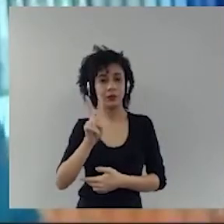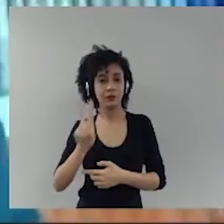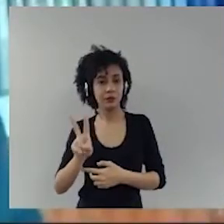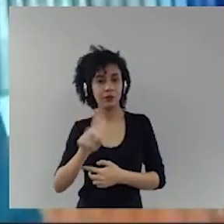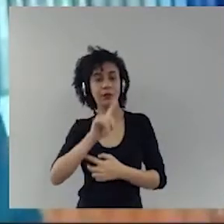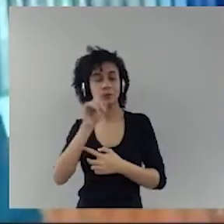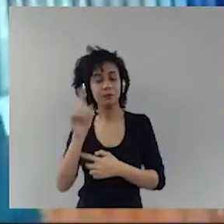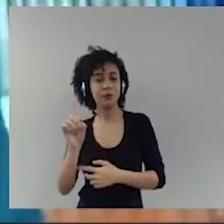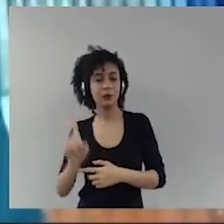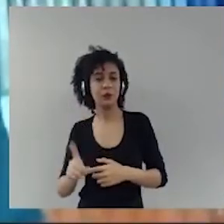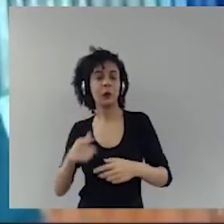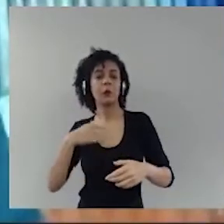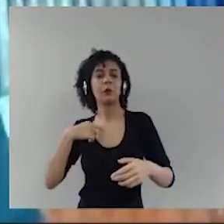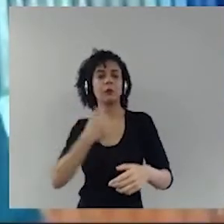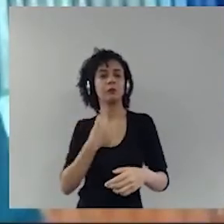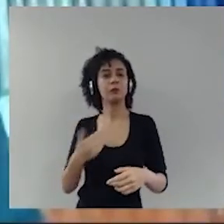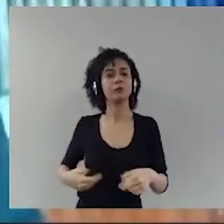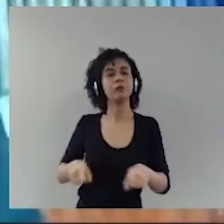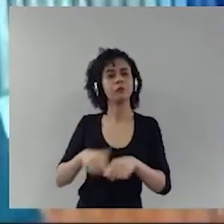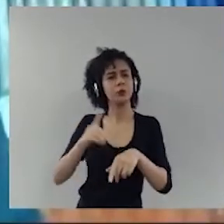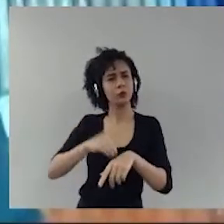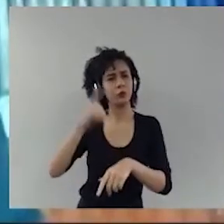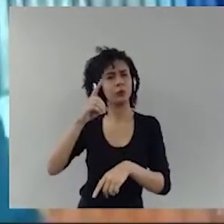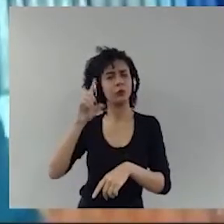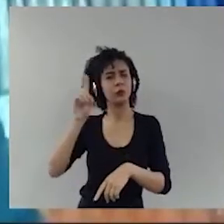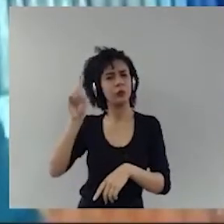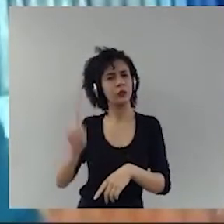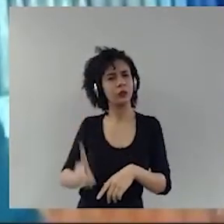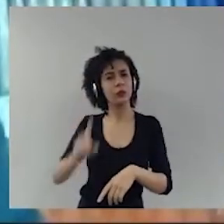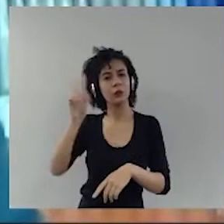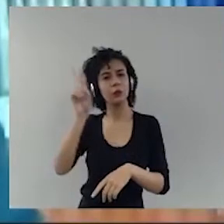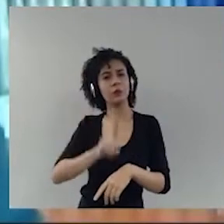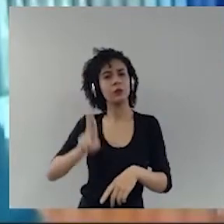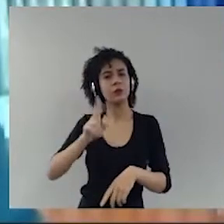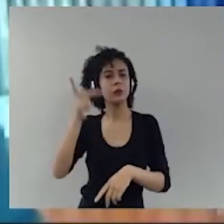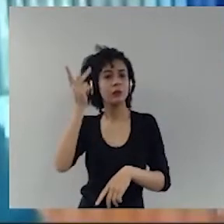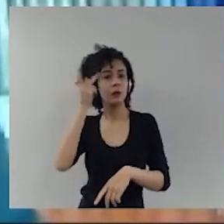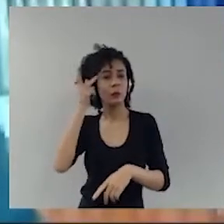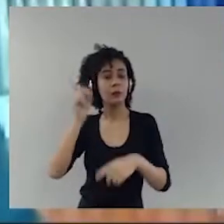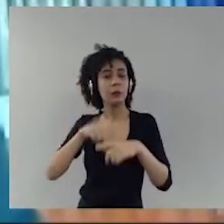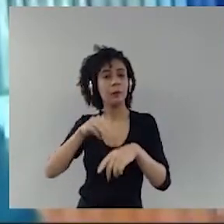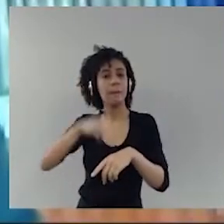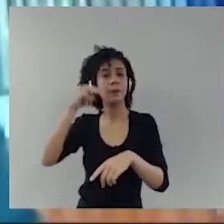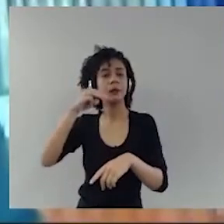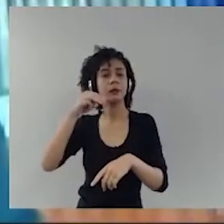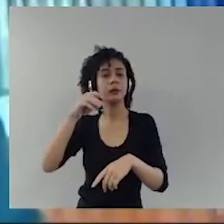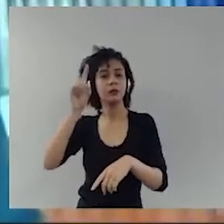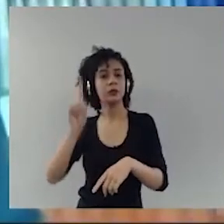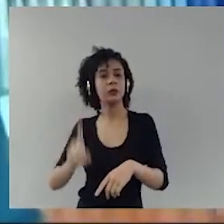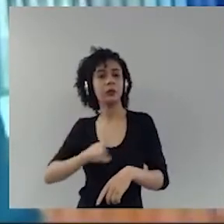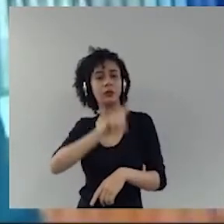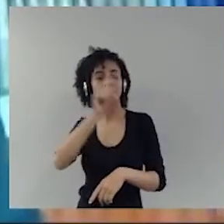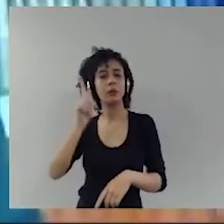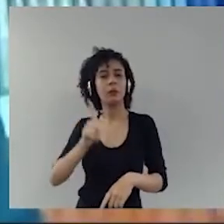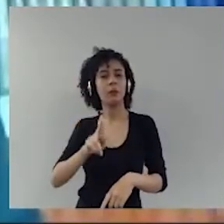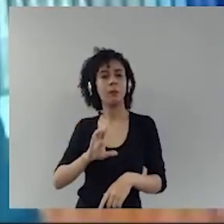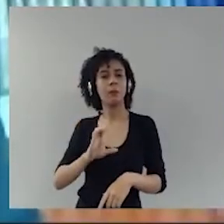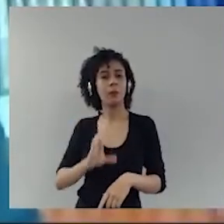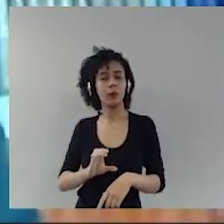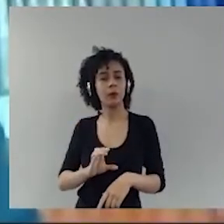público doutora em direito pela universidade de são paulo e mestre em direito pela puc são paulo